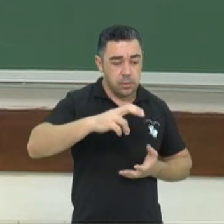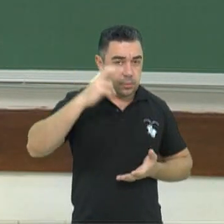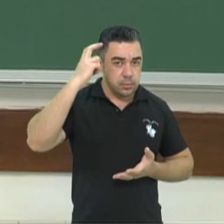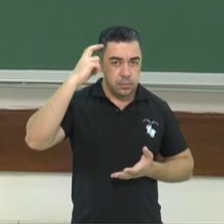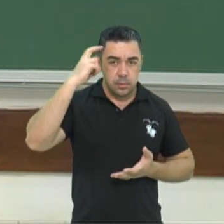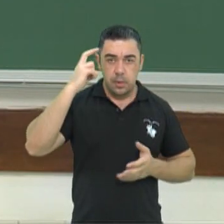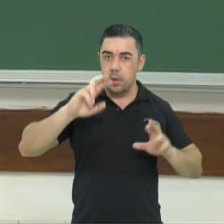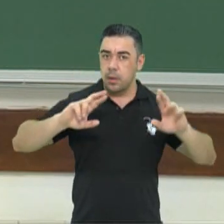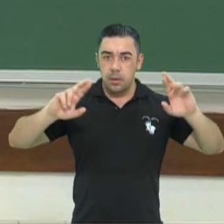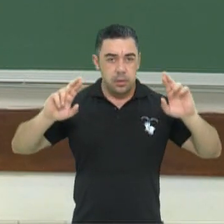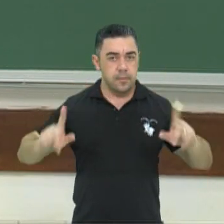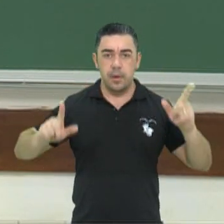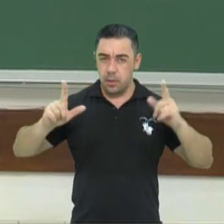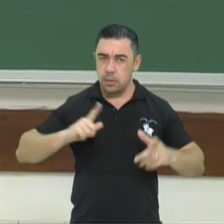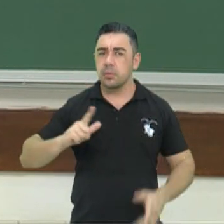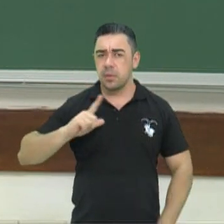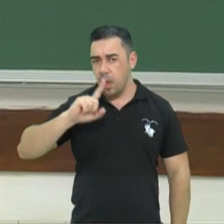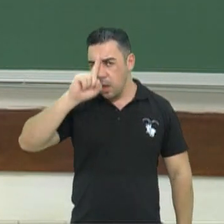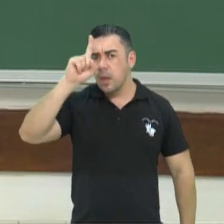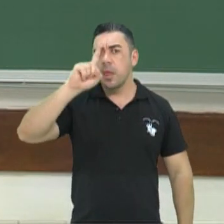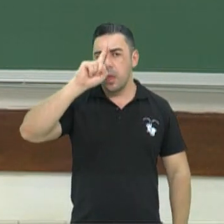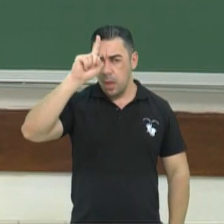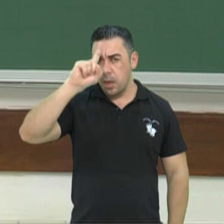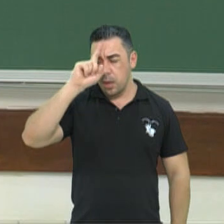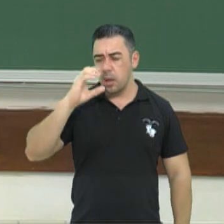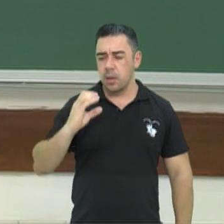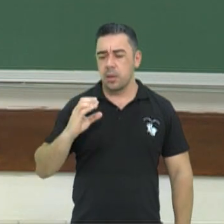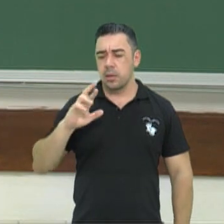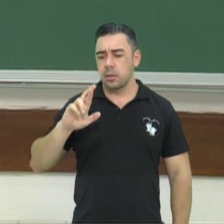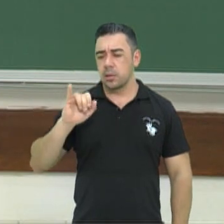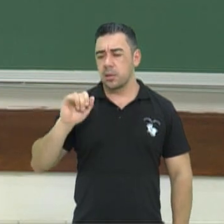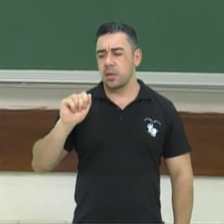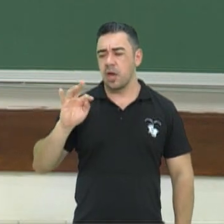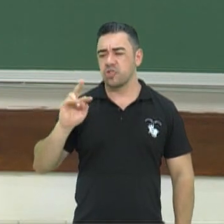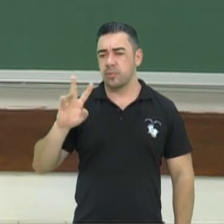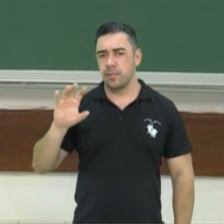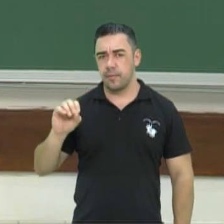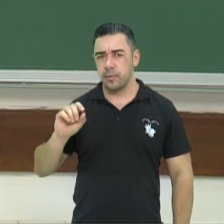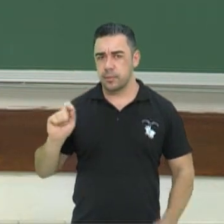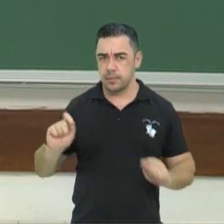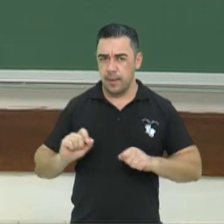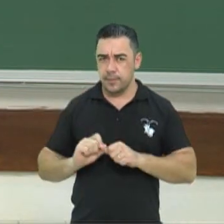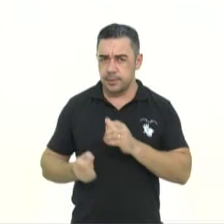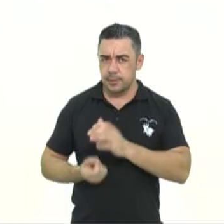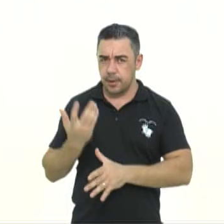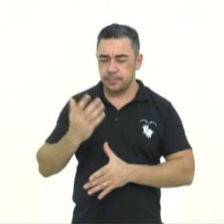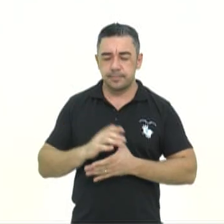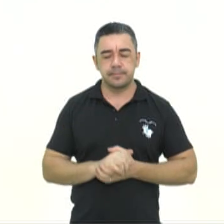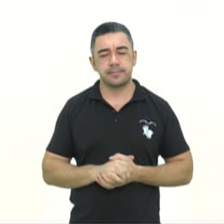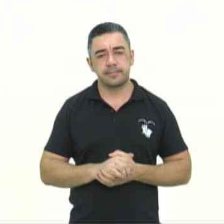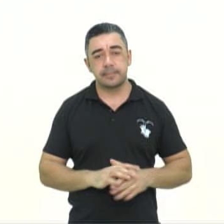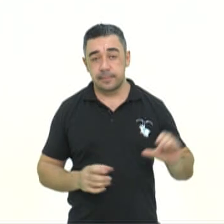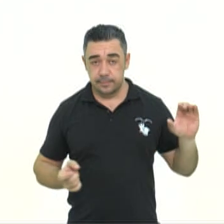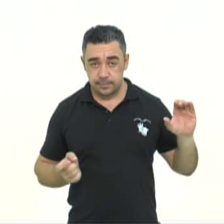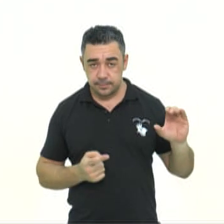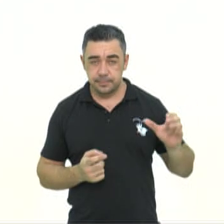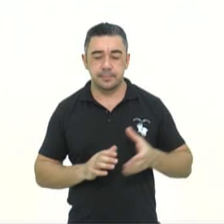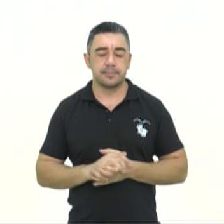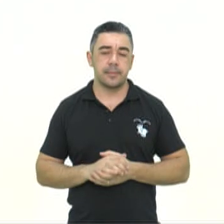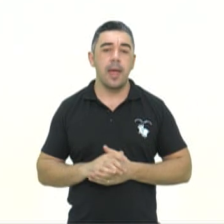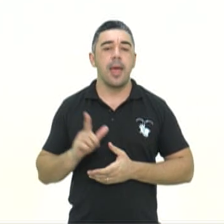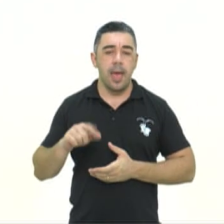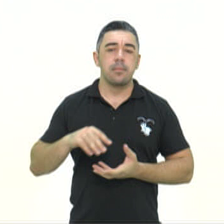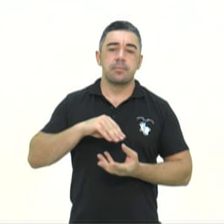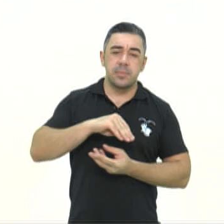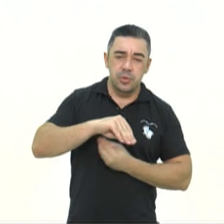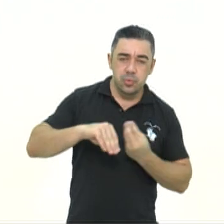são totalmente criativas, né? A gente sempre tem a possibilidade de criar algo novo. Alternativa C é a mistura